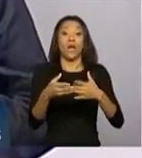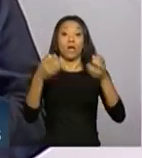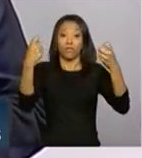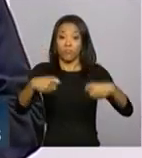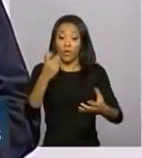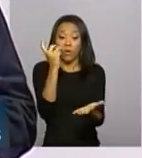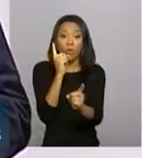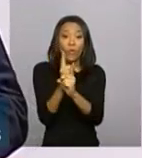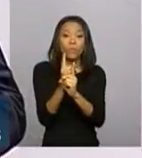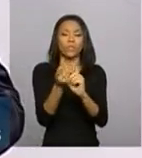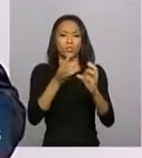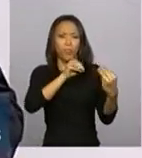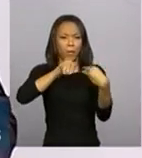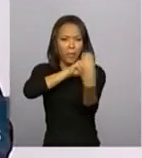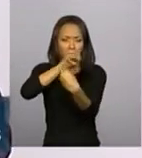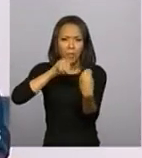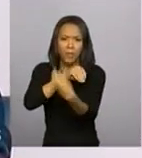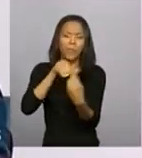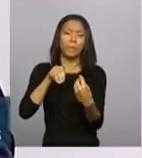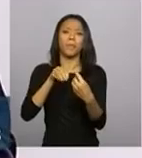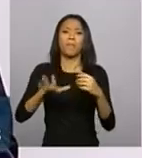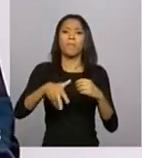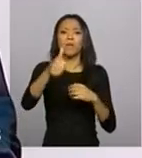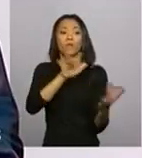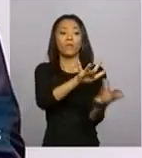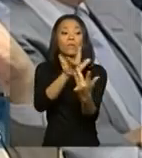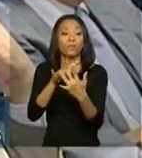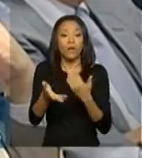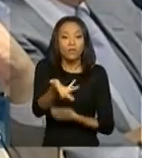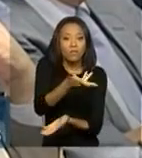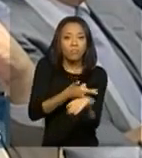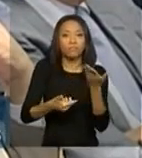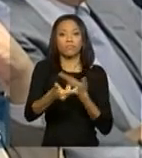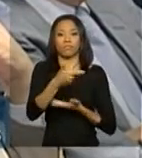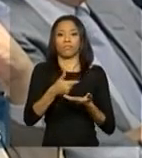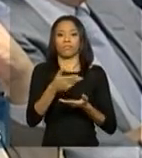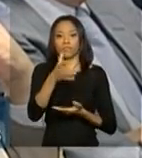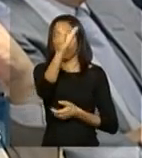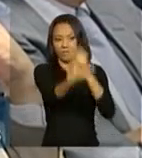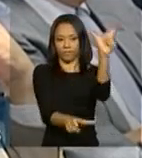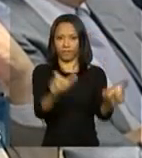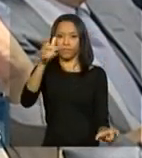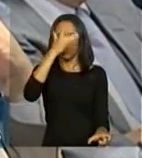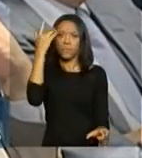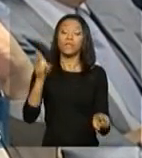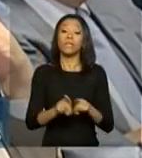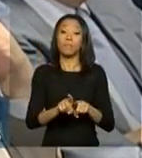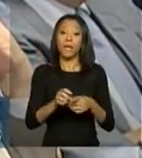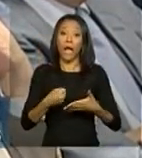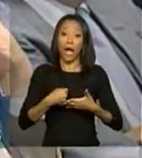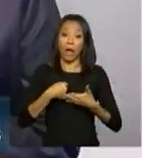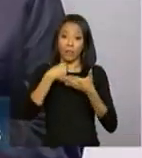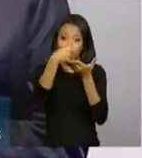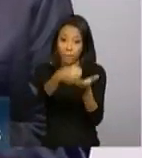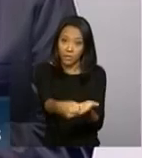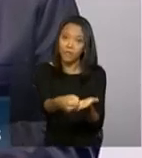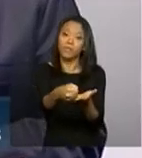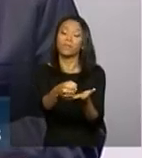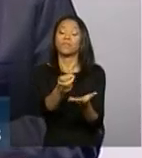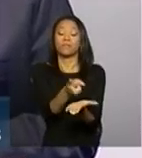melhorando o diálogo, a comunicação entre os cidadãos. Apoiar também é divergir